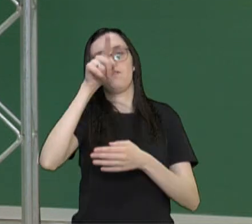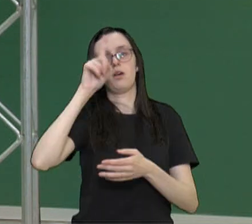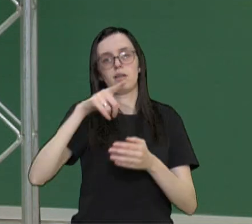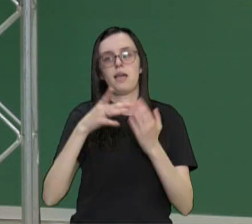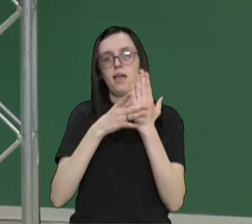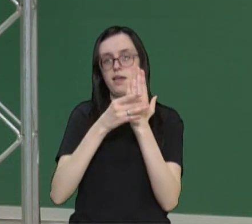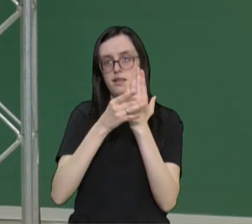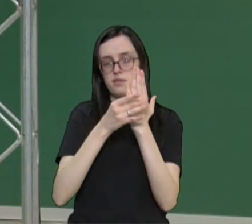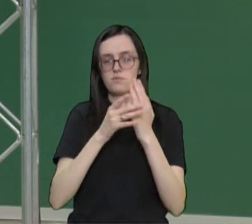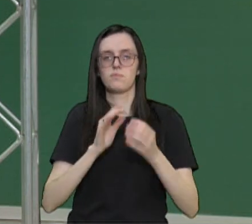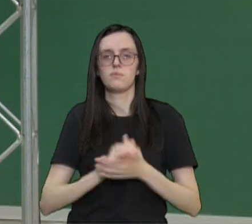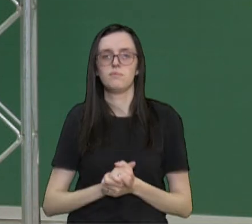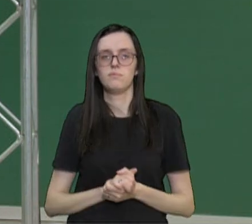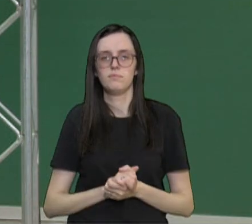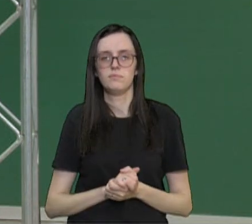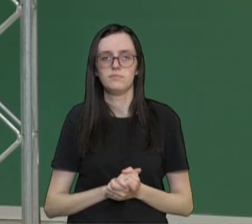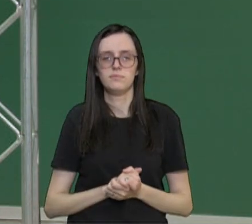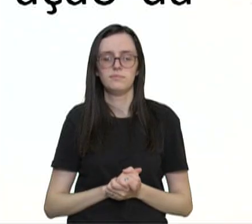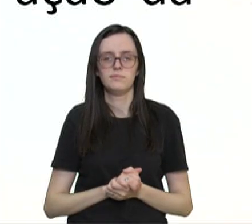nessa época.